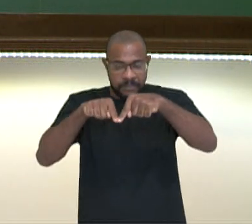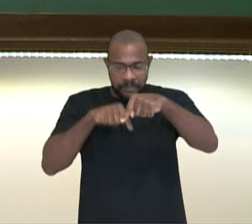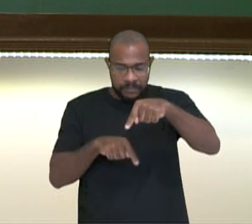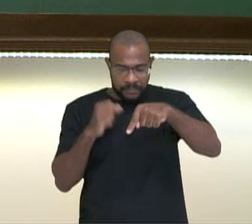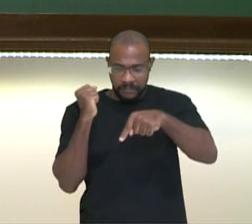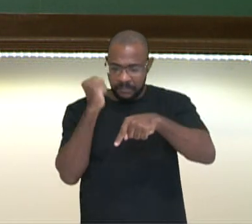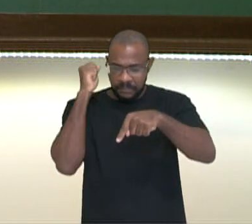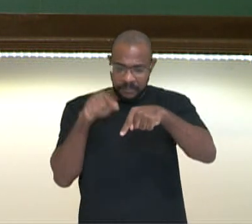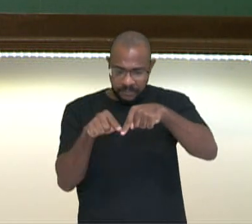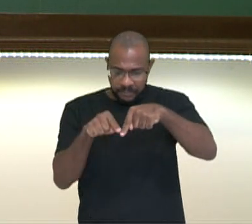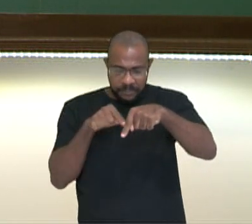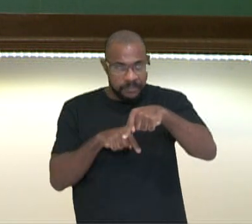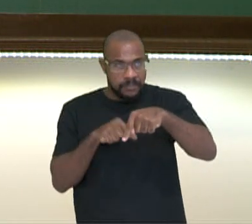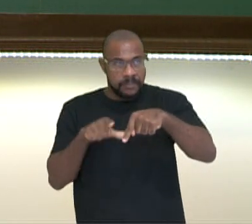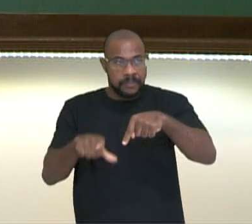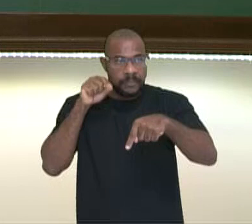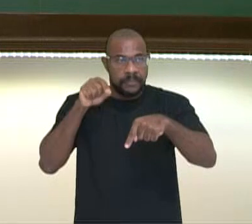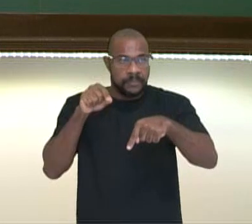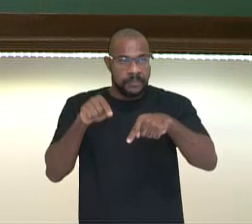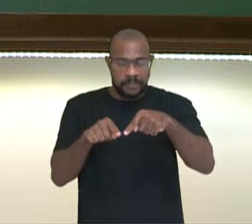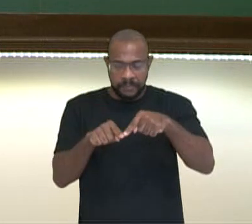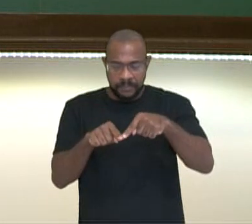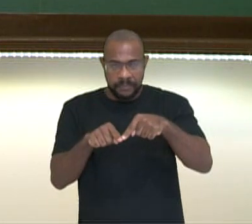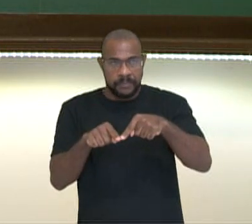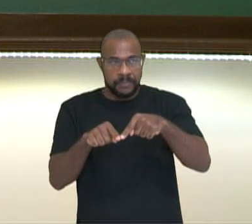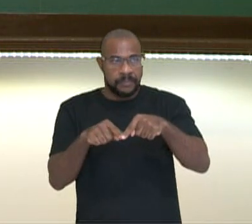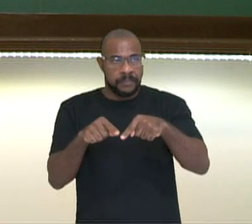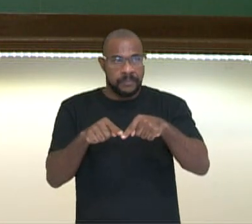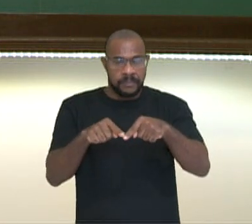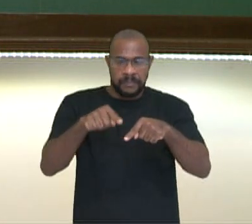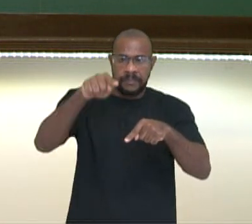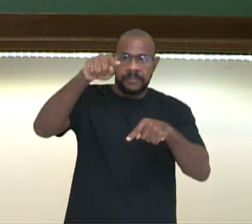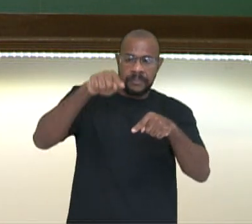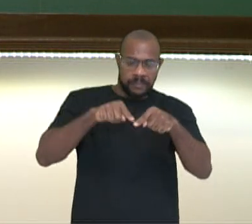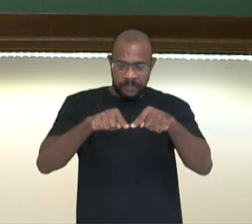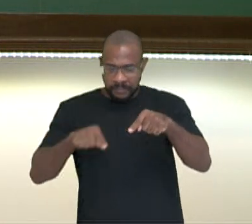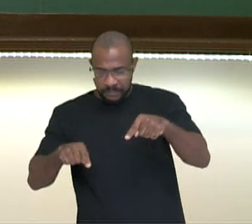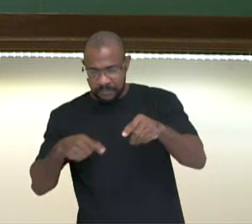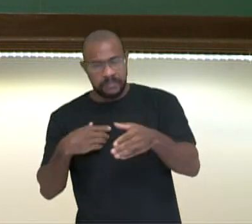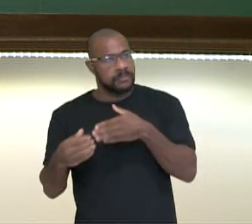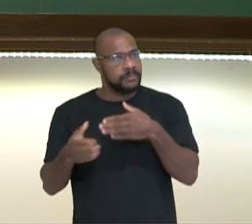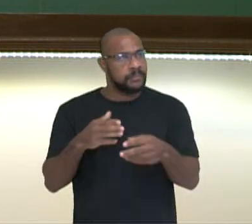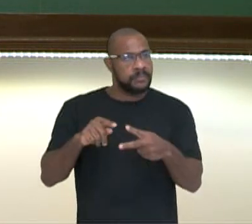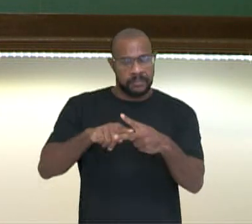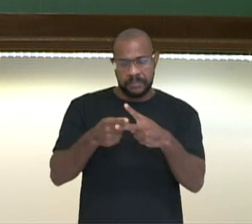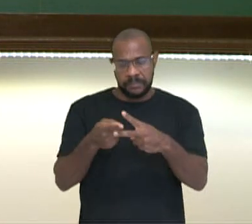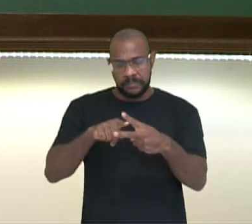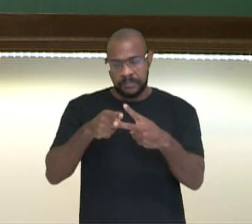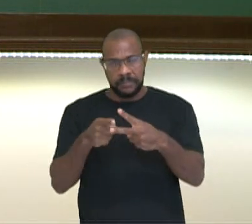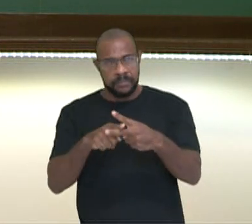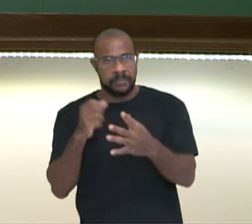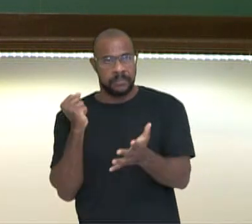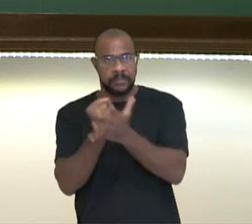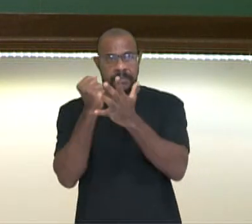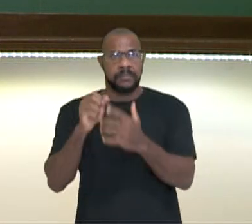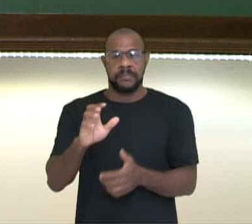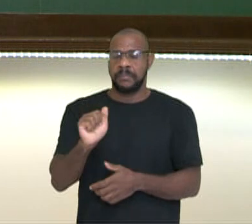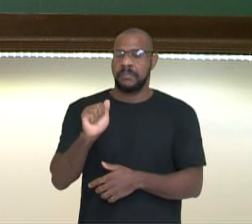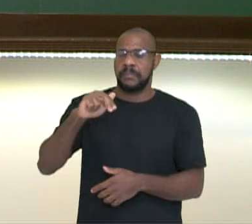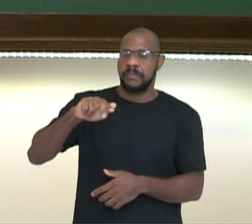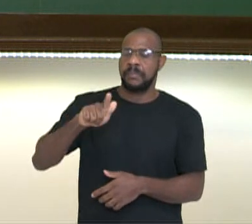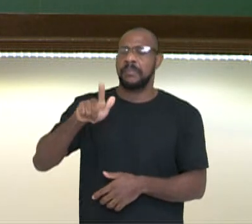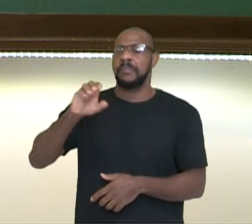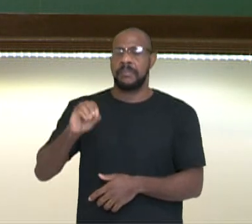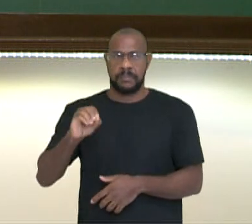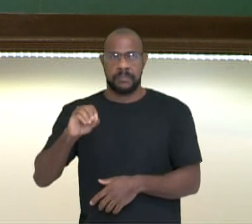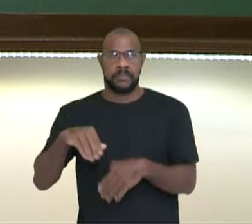centro, você vai escolher um arco qualquer nessa circunferência e marcar o ângulo com a régua, por isso que você